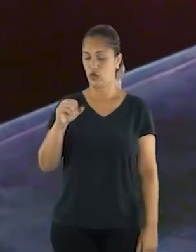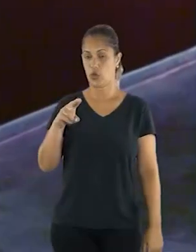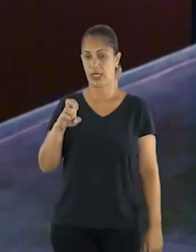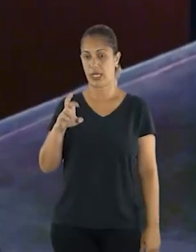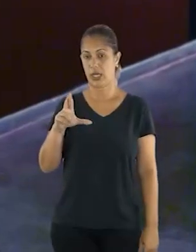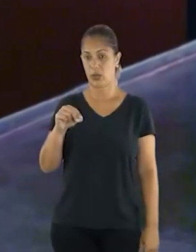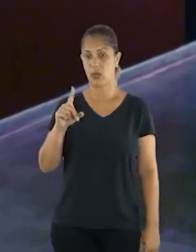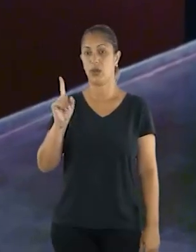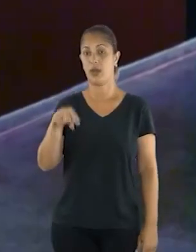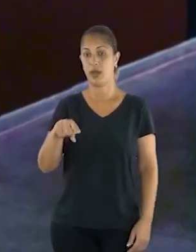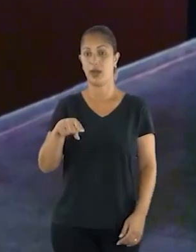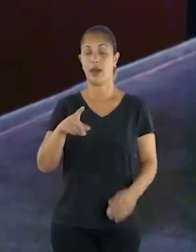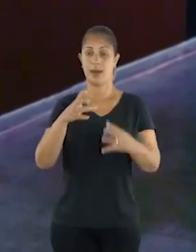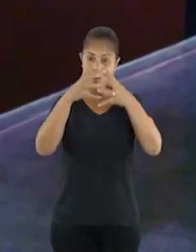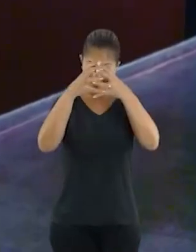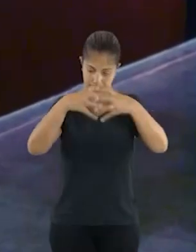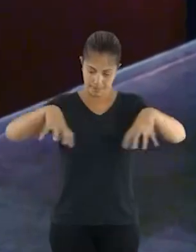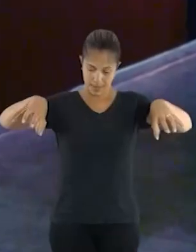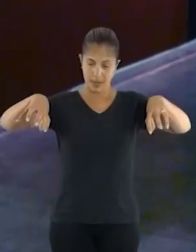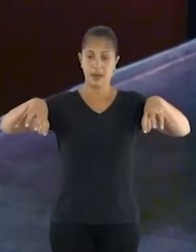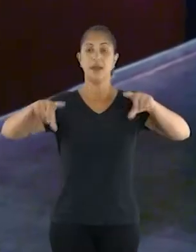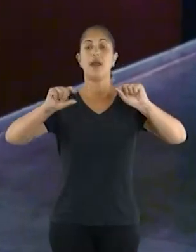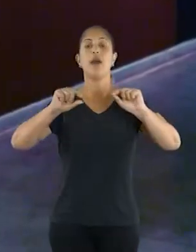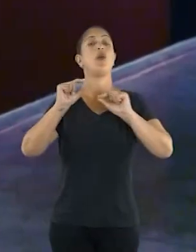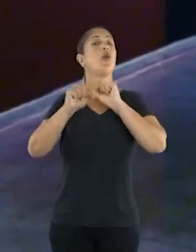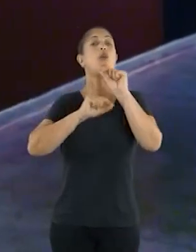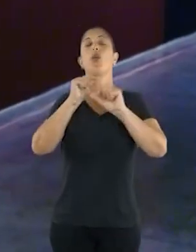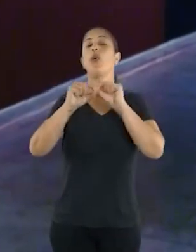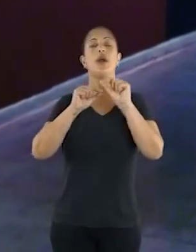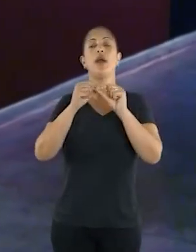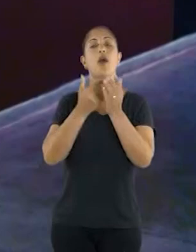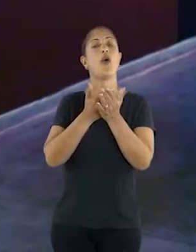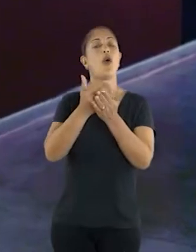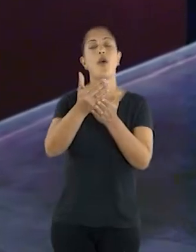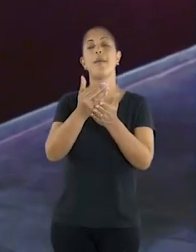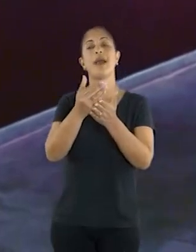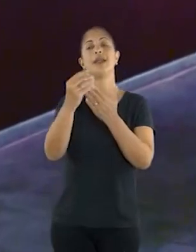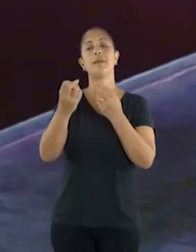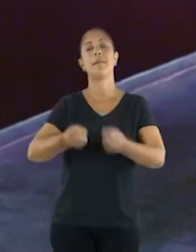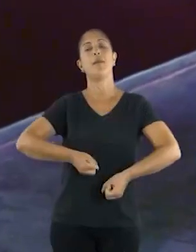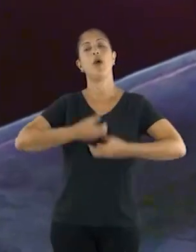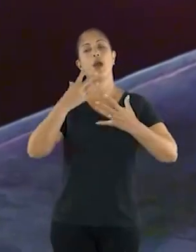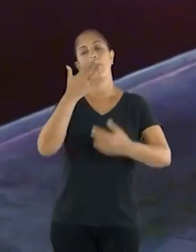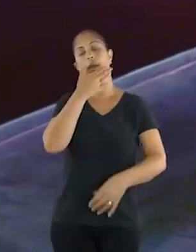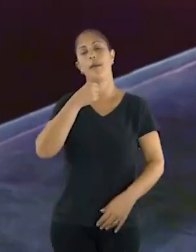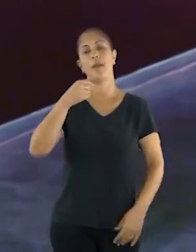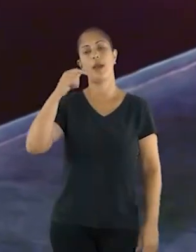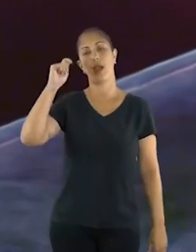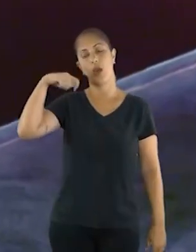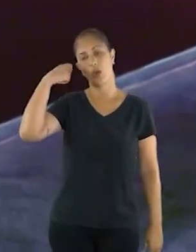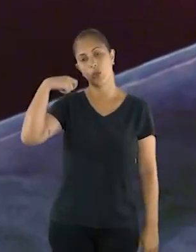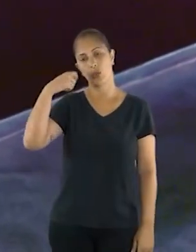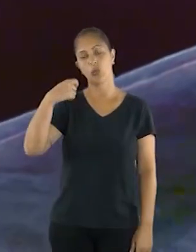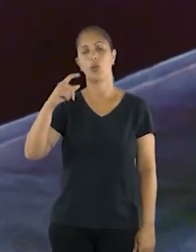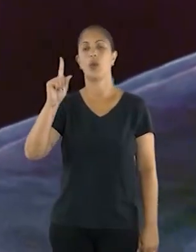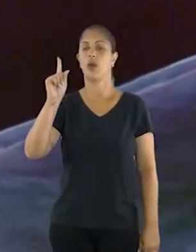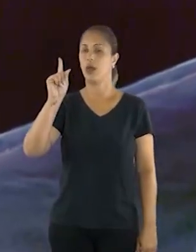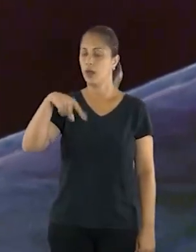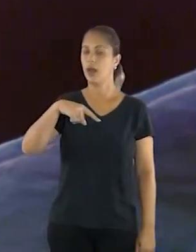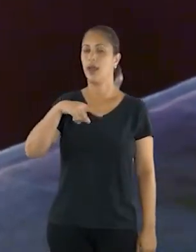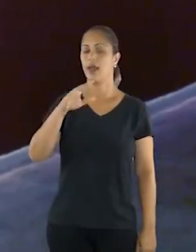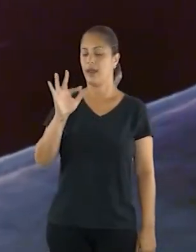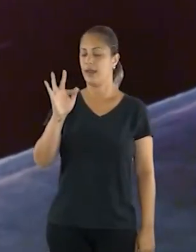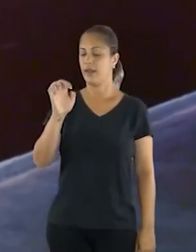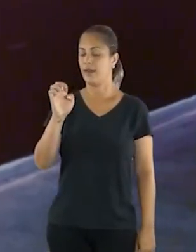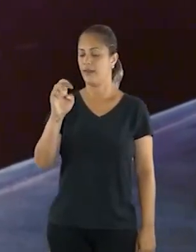alheio, porque ele parte de um poema de algum autor. Fernando Pessoa,